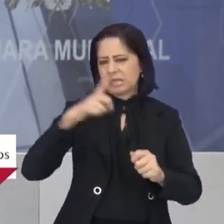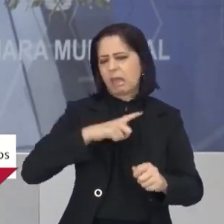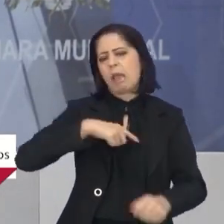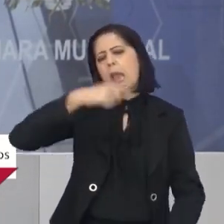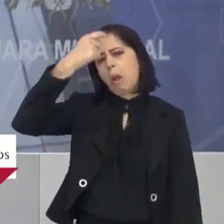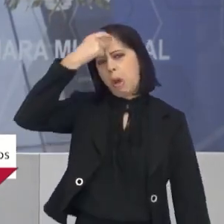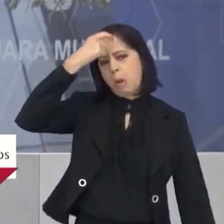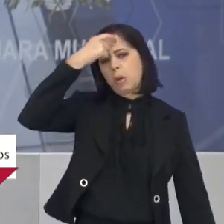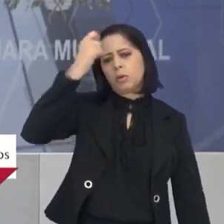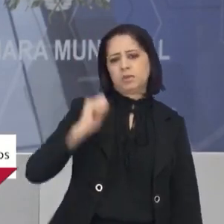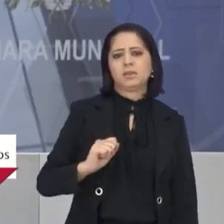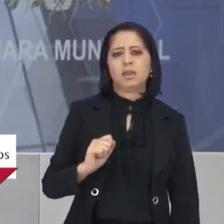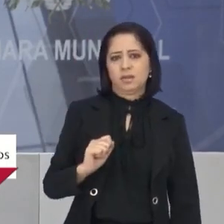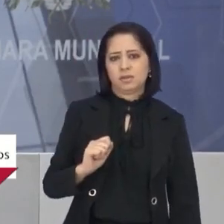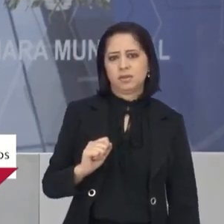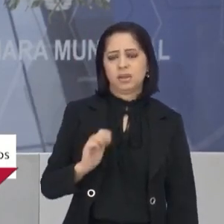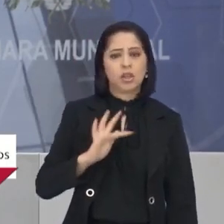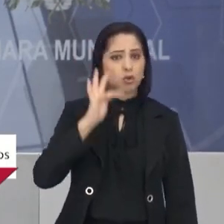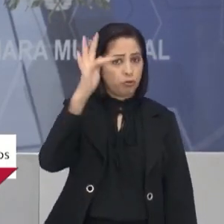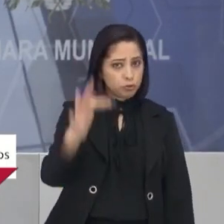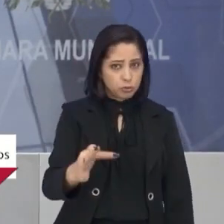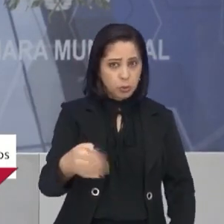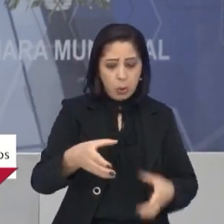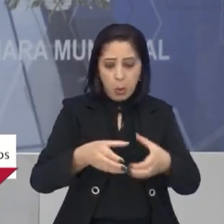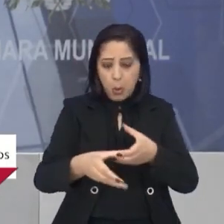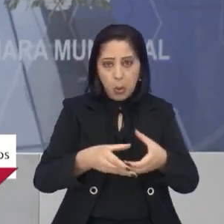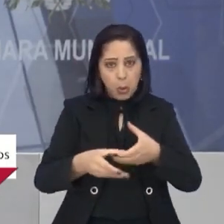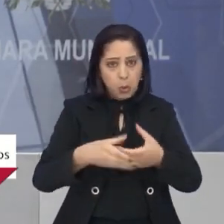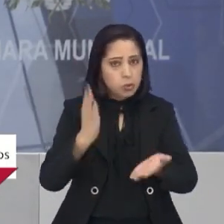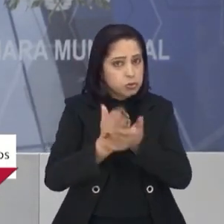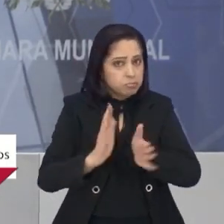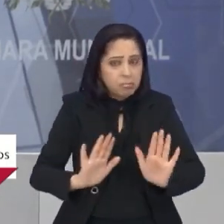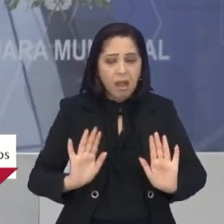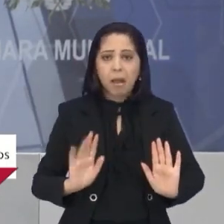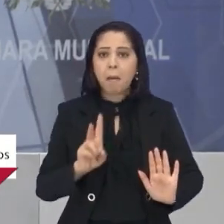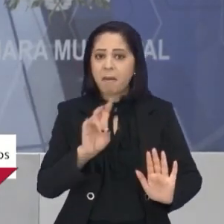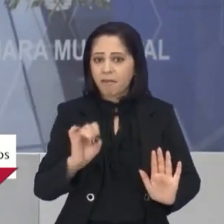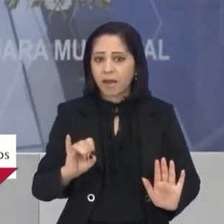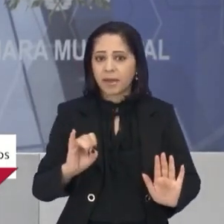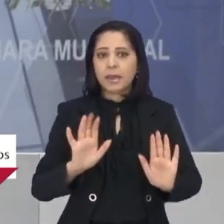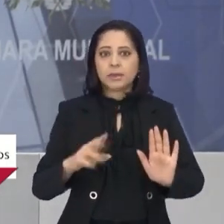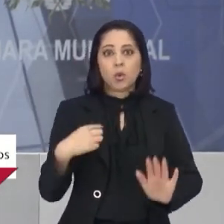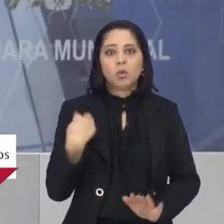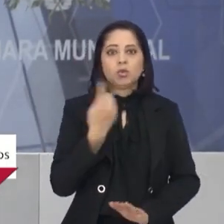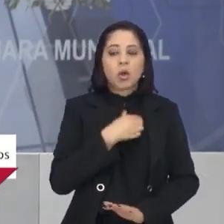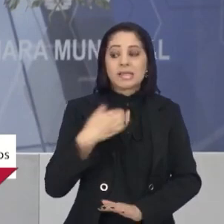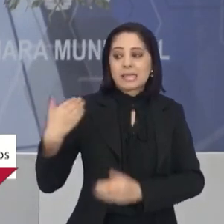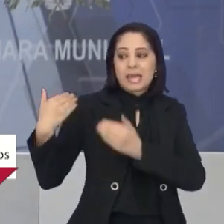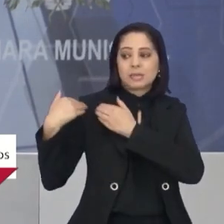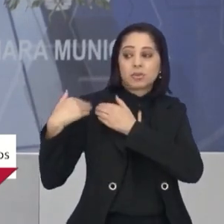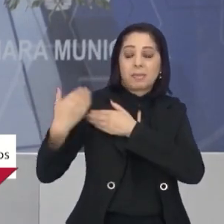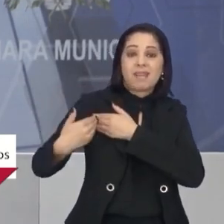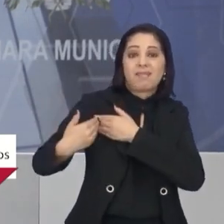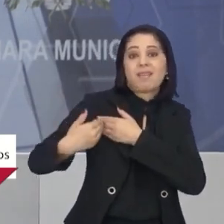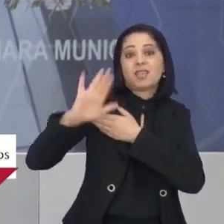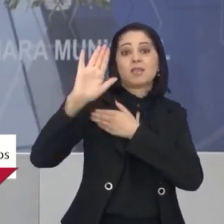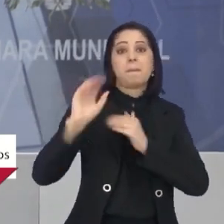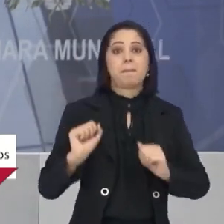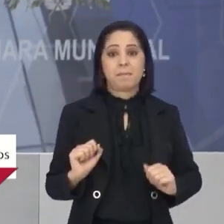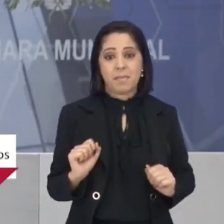reconhecer que é um caminho sem volta aumenta a nossa responsabilidade então para